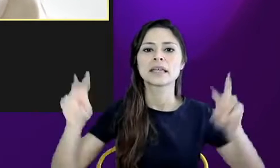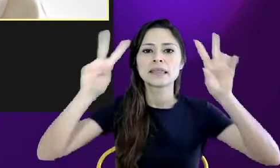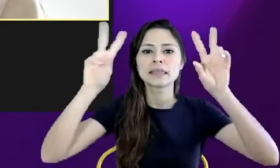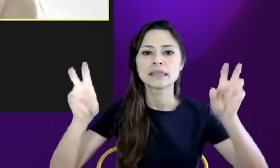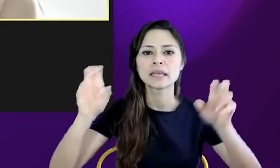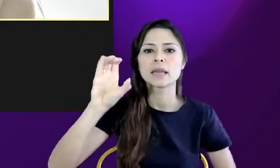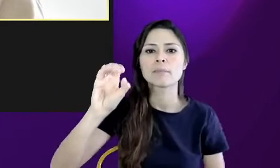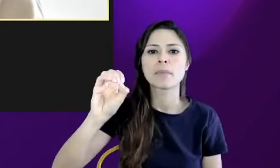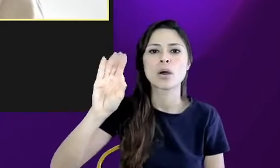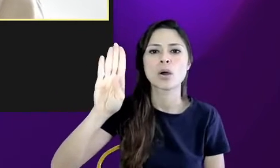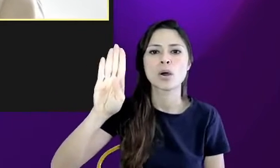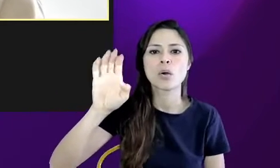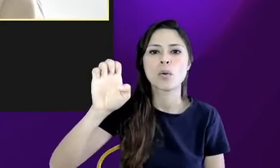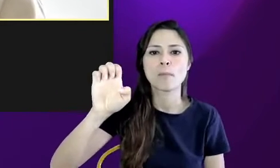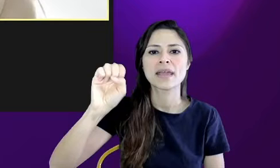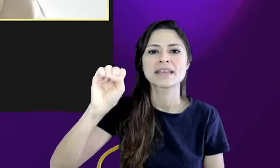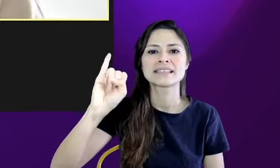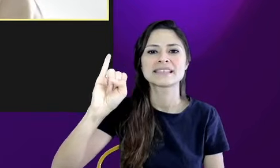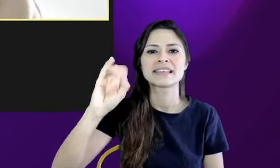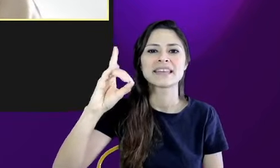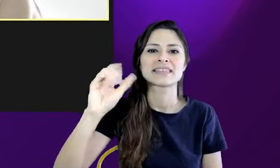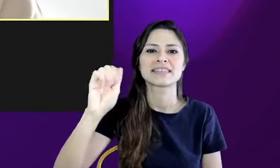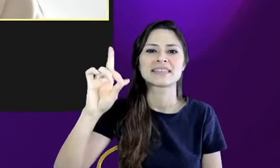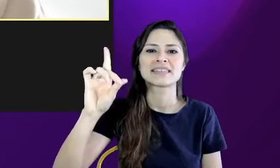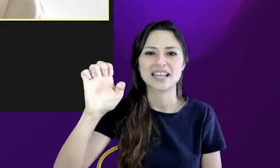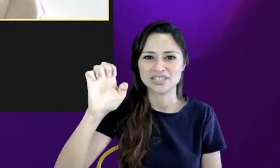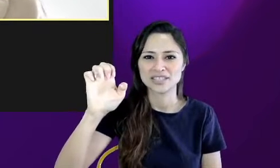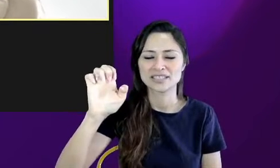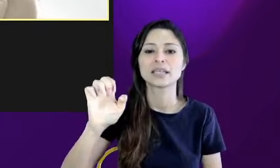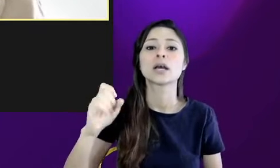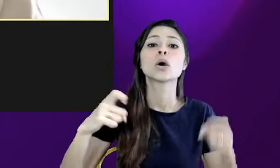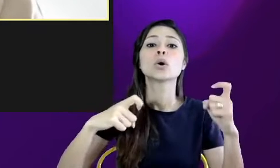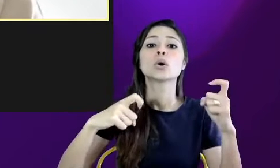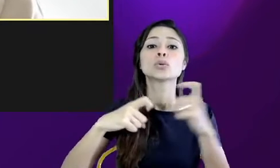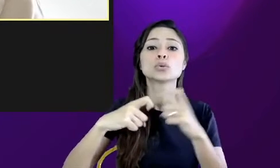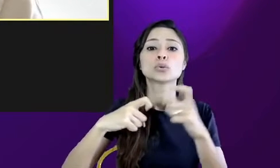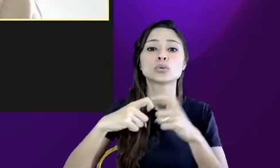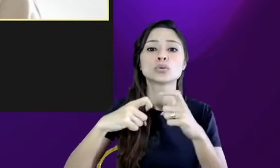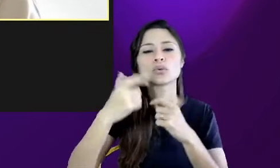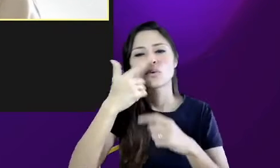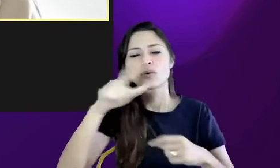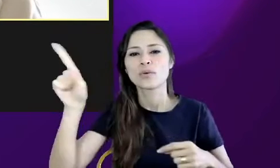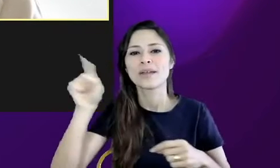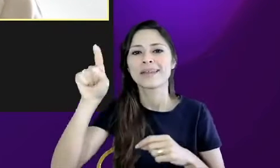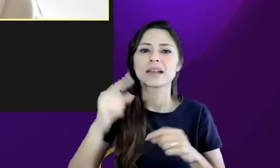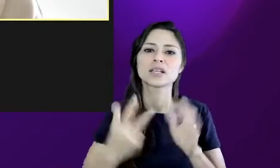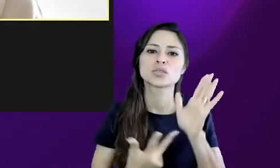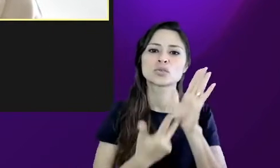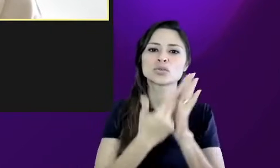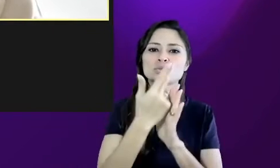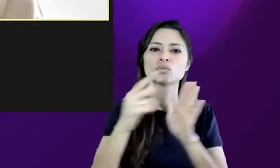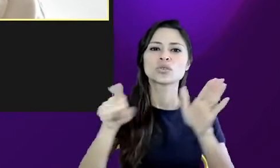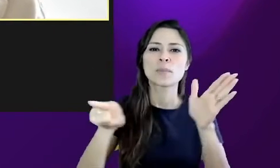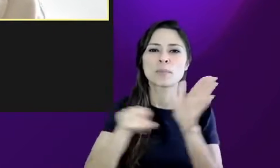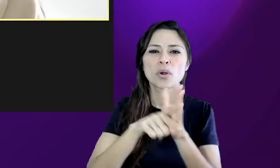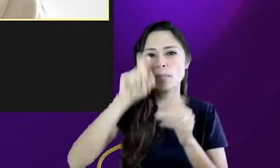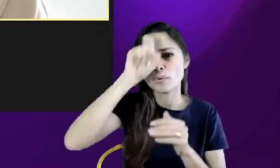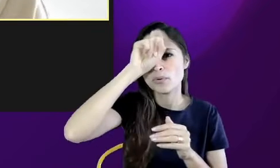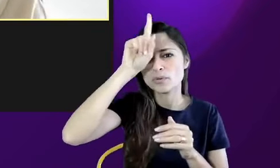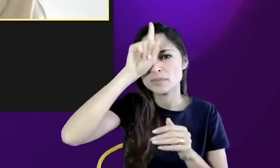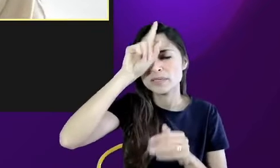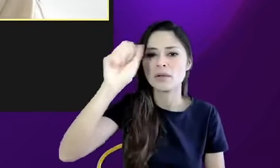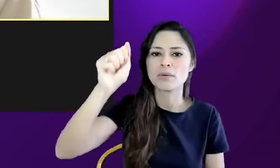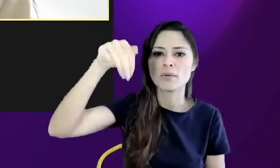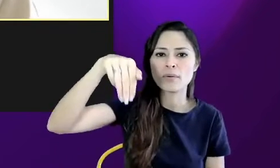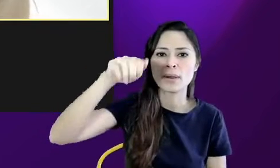obesidade. Então, eu convido o doutor Luiz Alfredo de Almeida, que é cirurgião bariátrico do Américas Serviço Médico, para